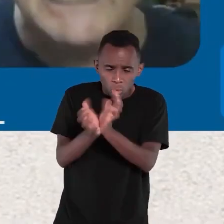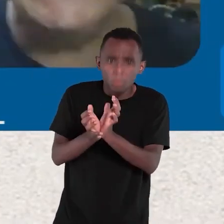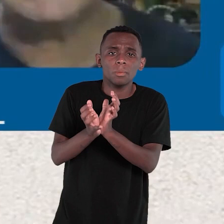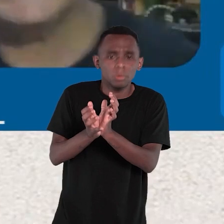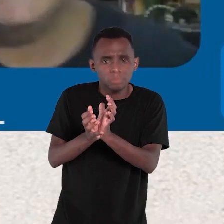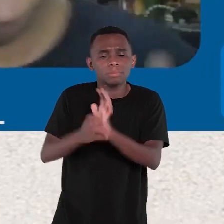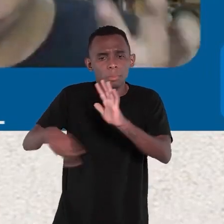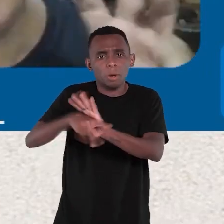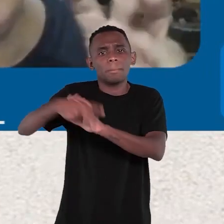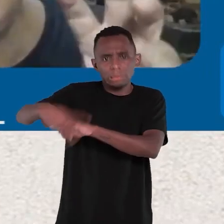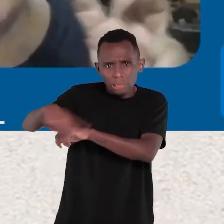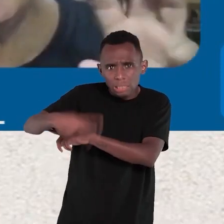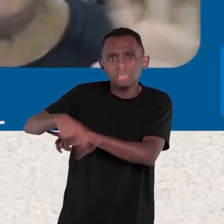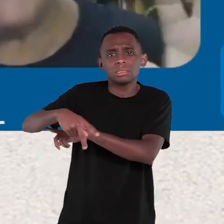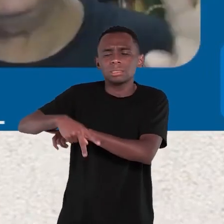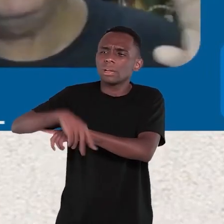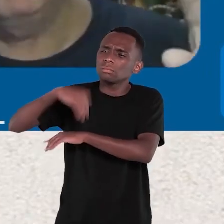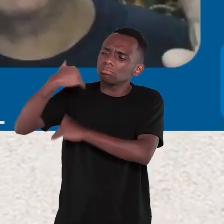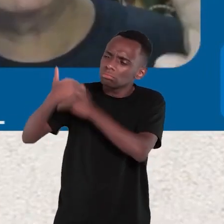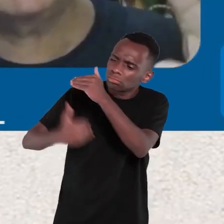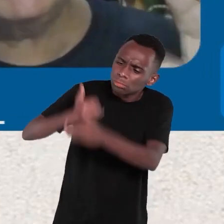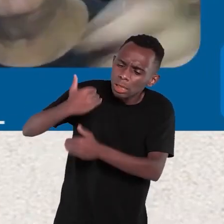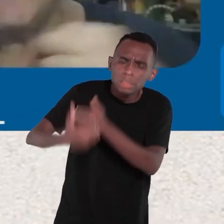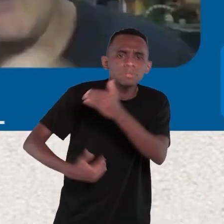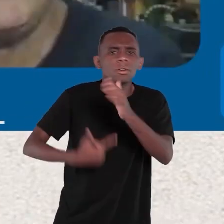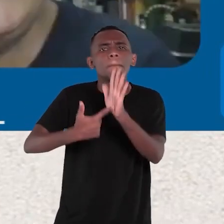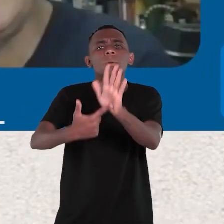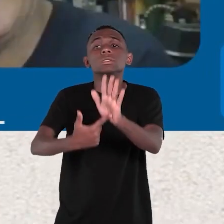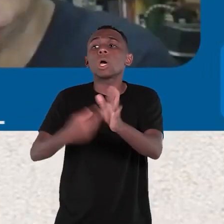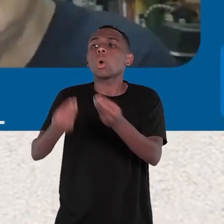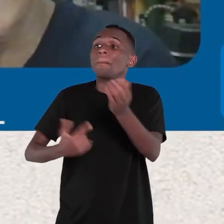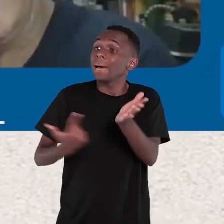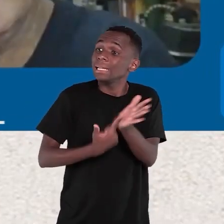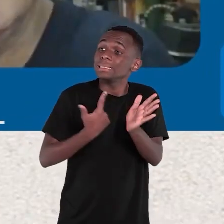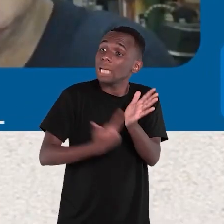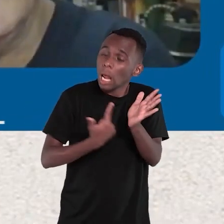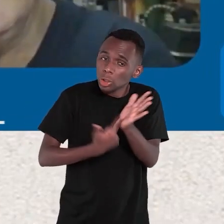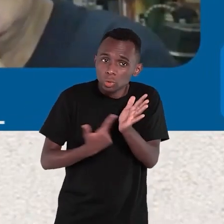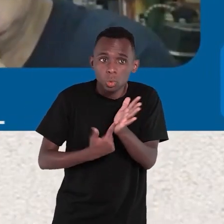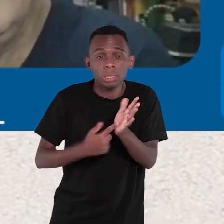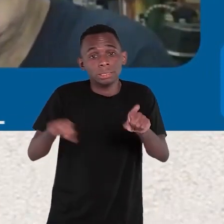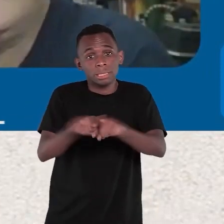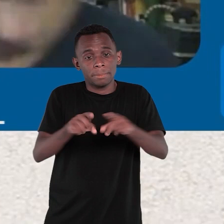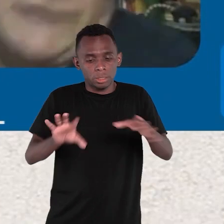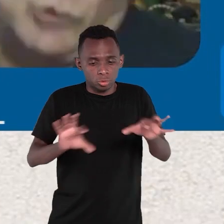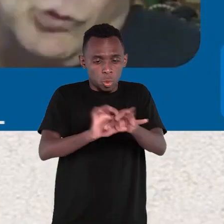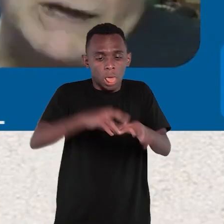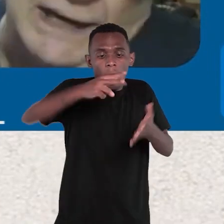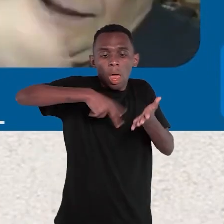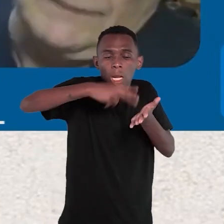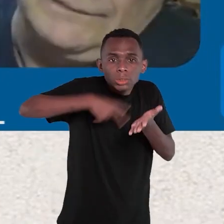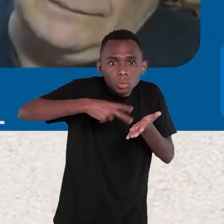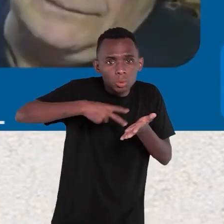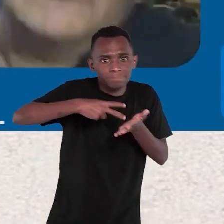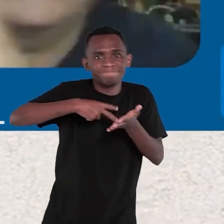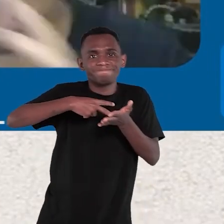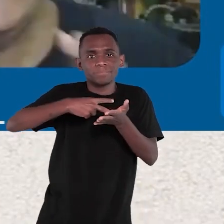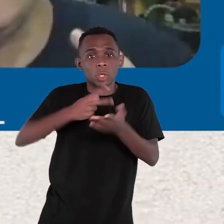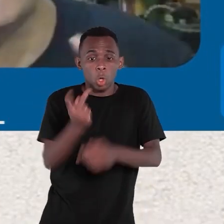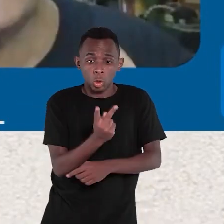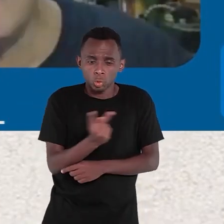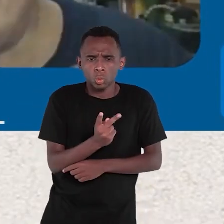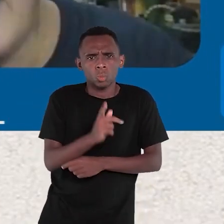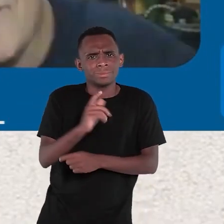comunidade deles. E aí você vai mostrando como a literatura, né, e a leitura,